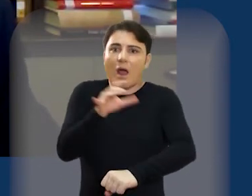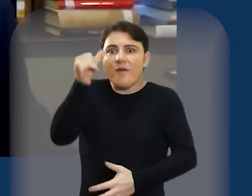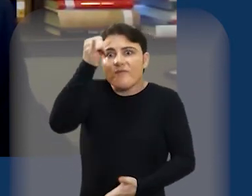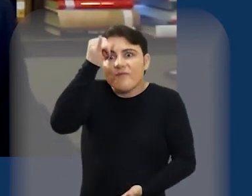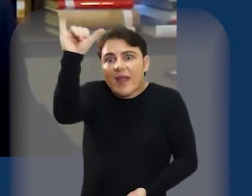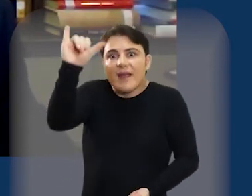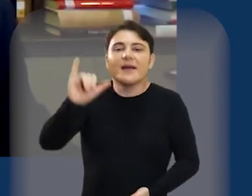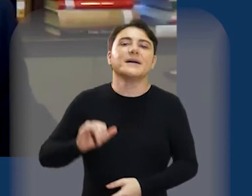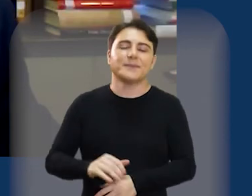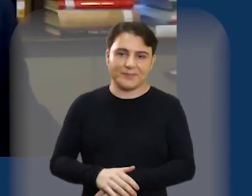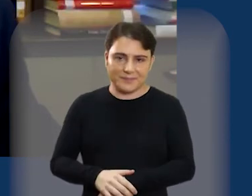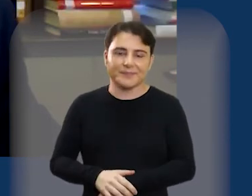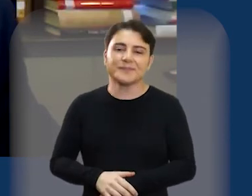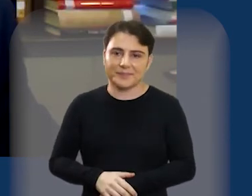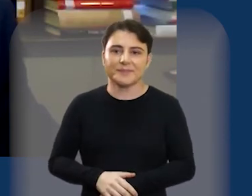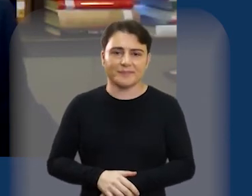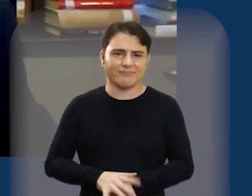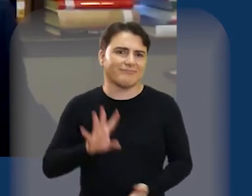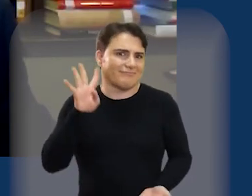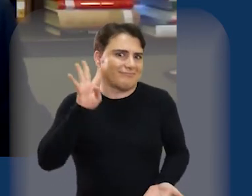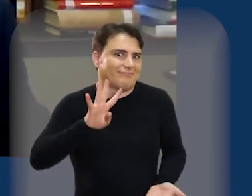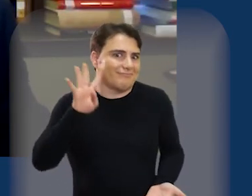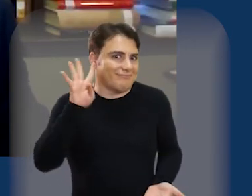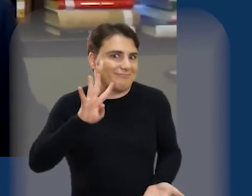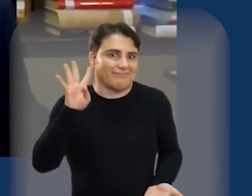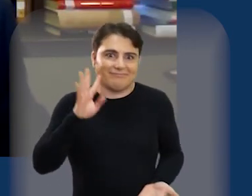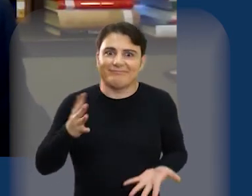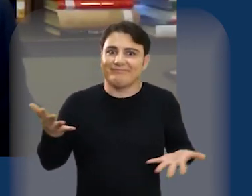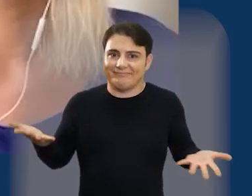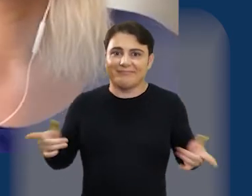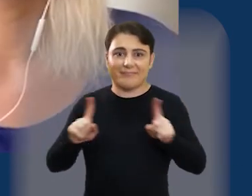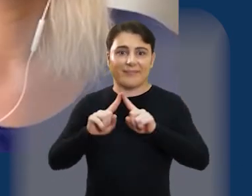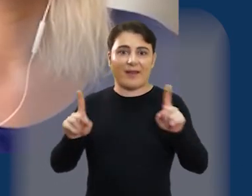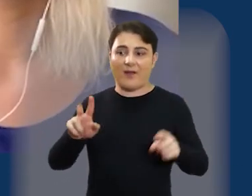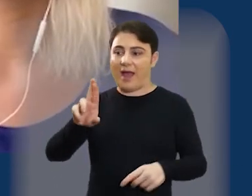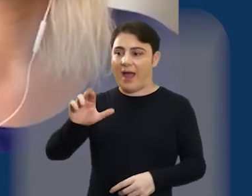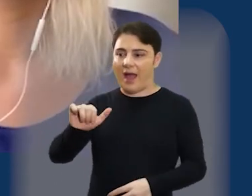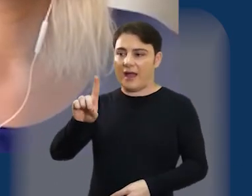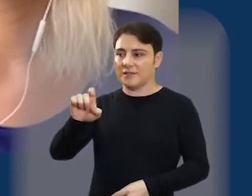uma atividade anti-inflamatória. Olha que interessante.